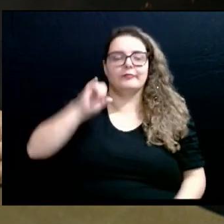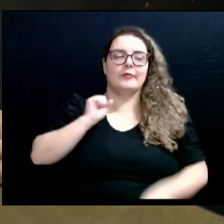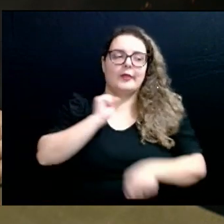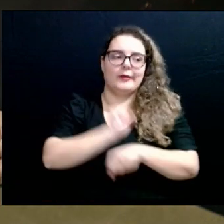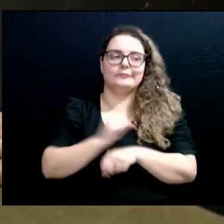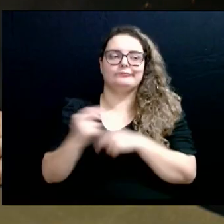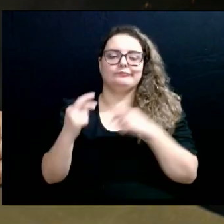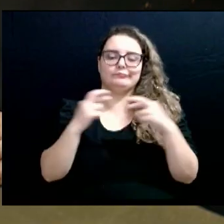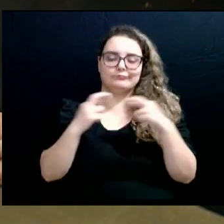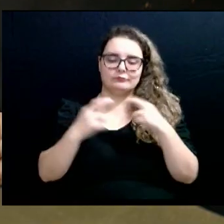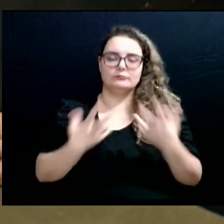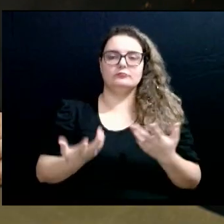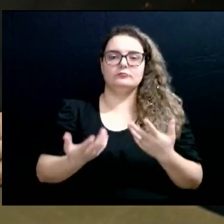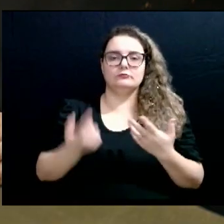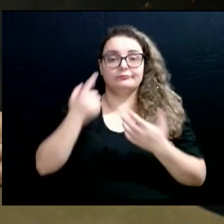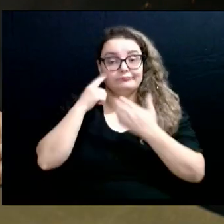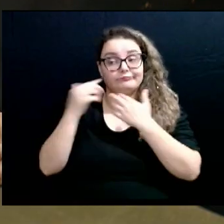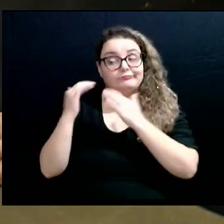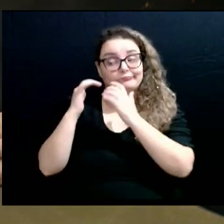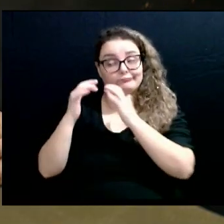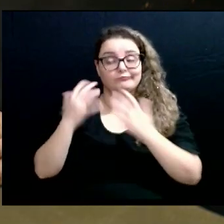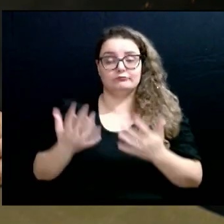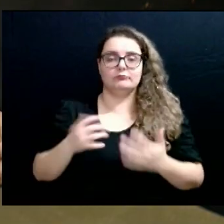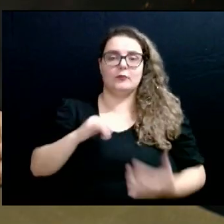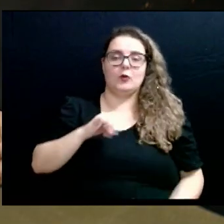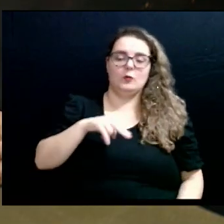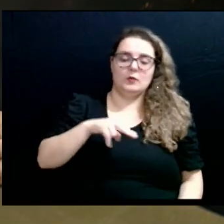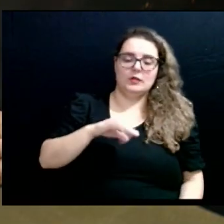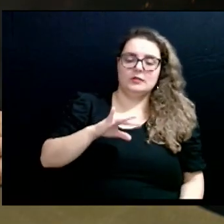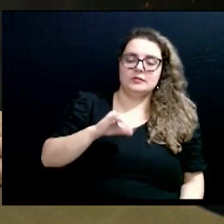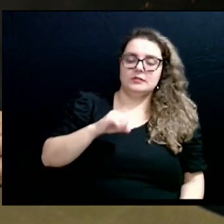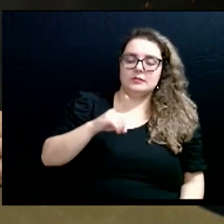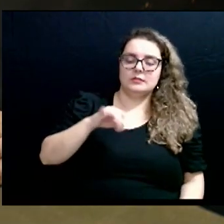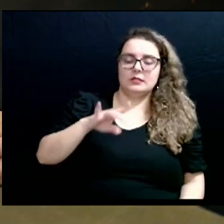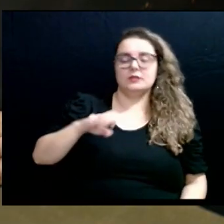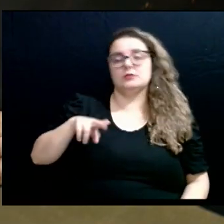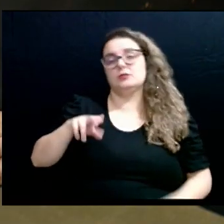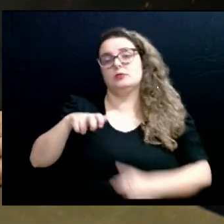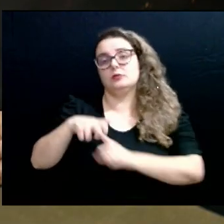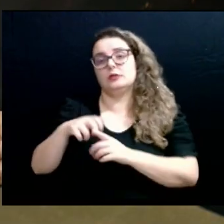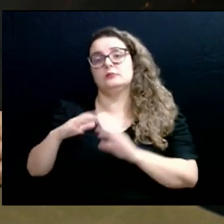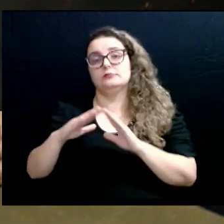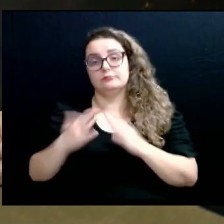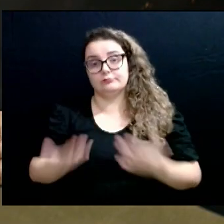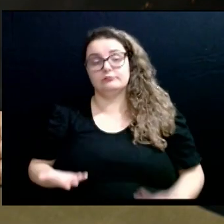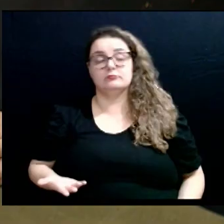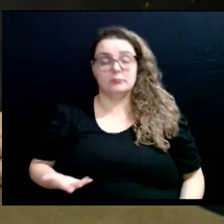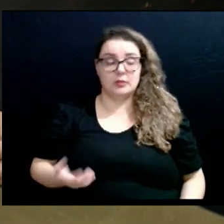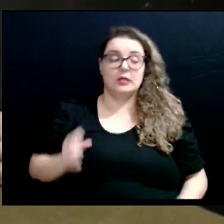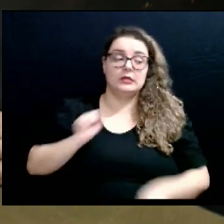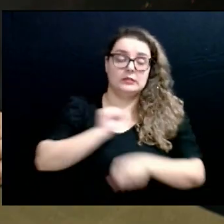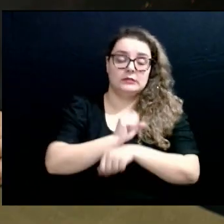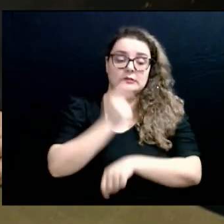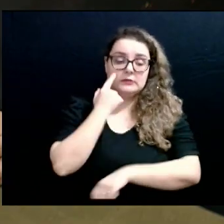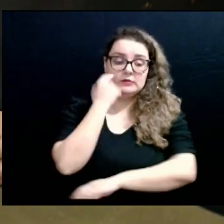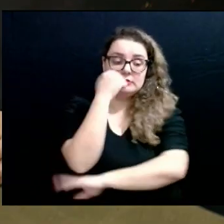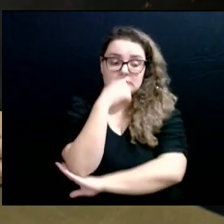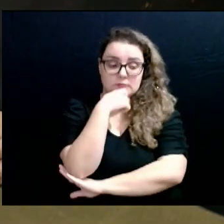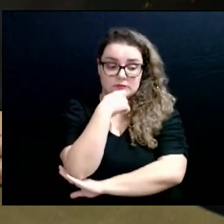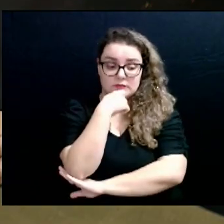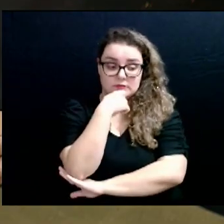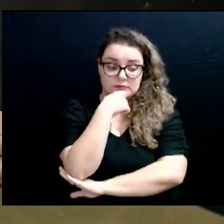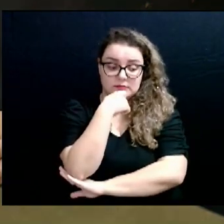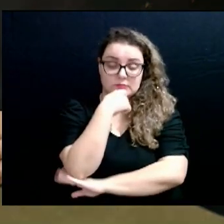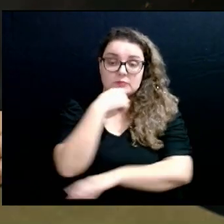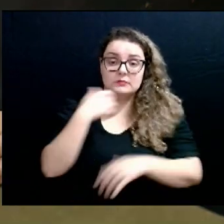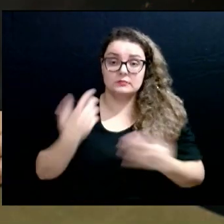e quando acontece um incidente ou um acidente doméstico, você vai parar para olhar a situação em si, a